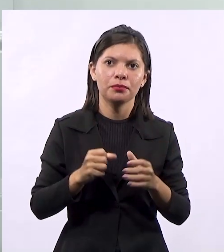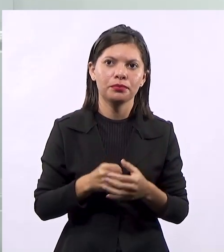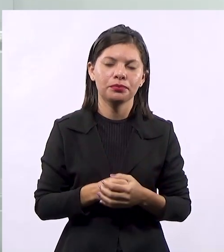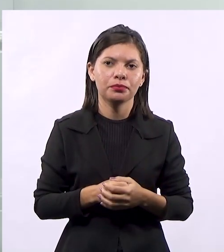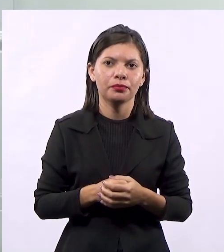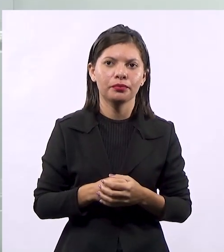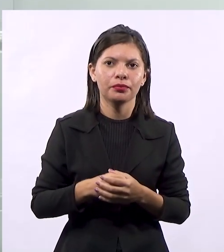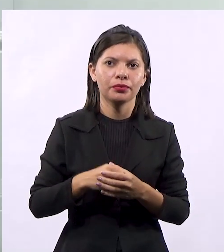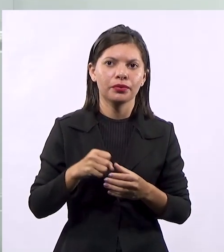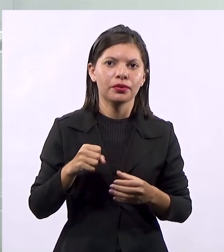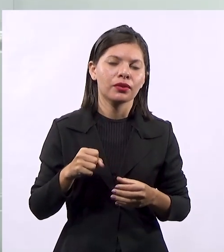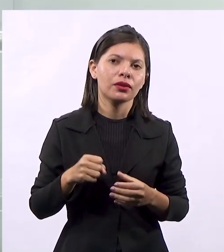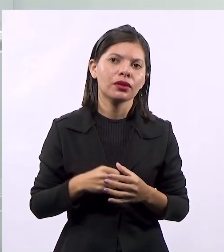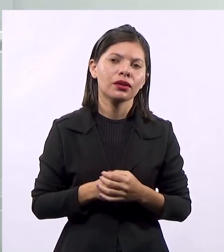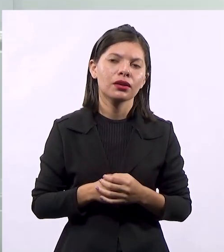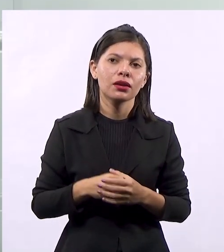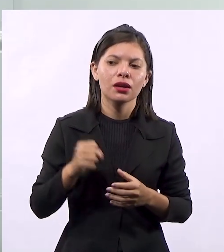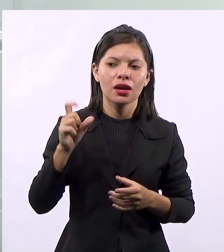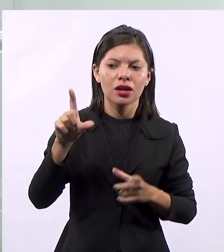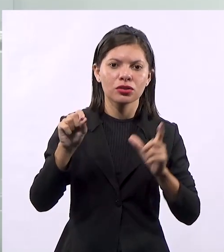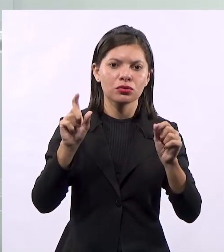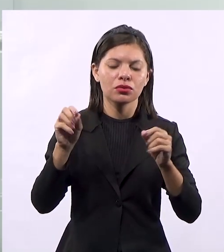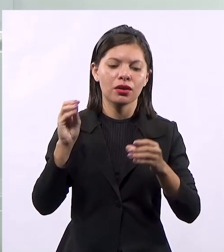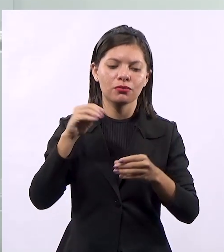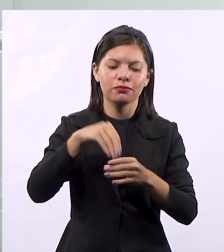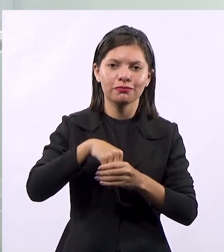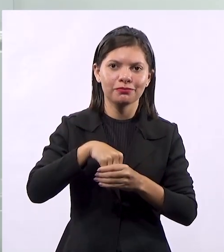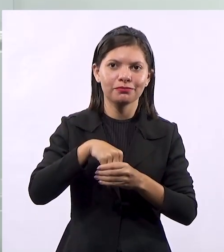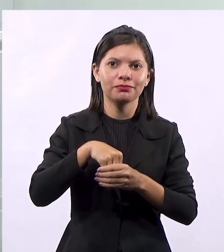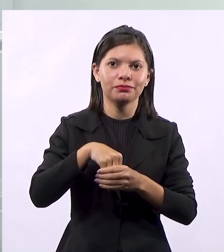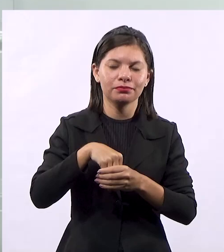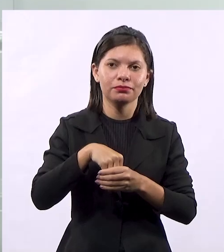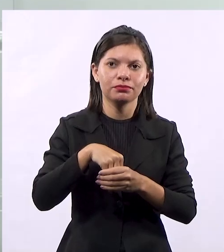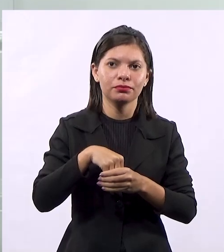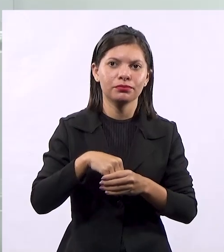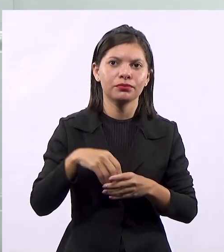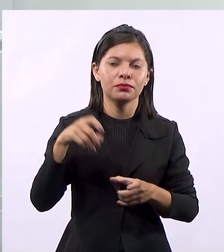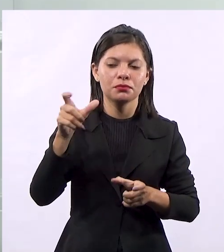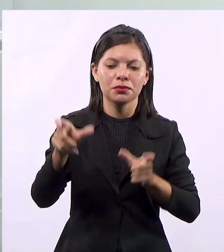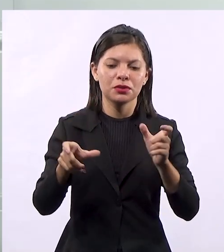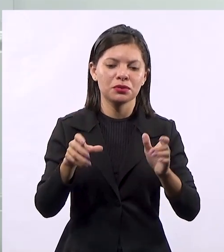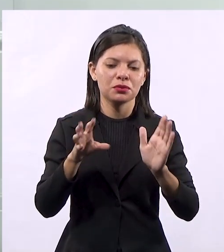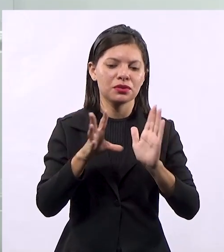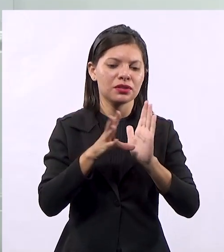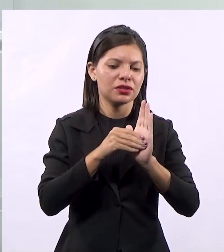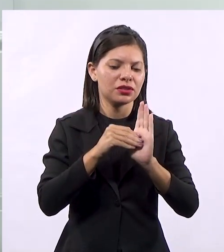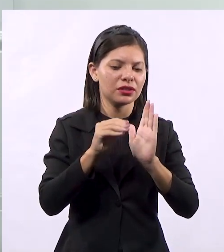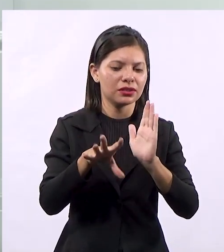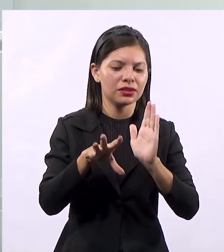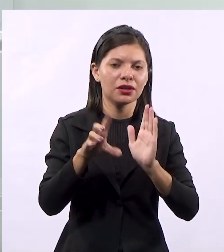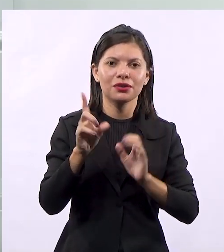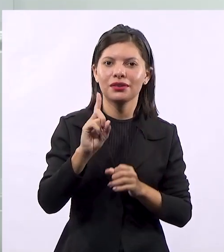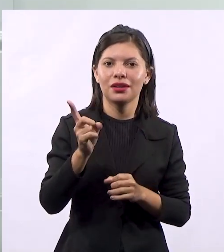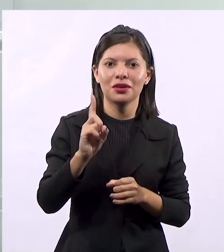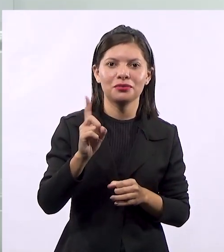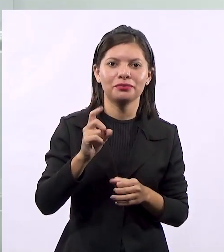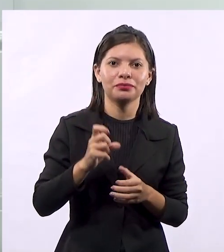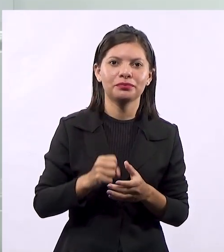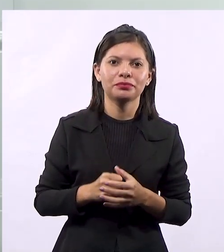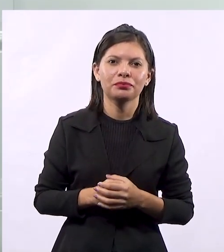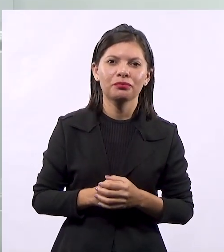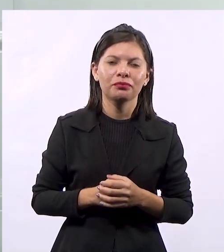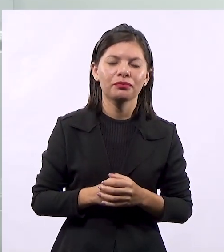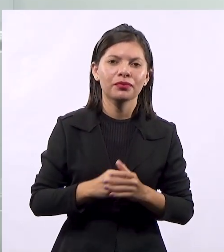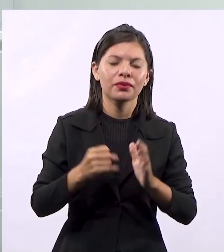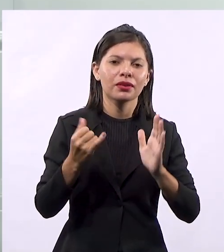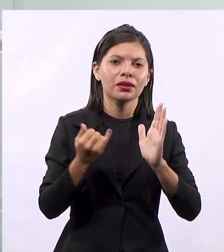ideia ou os preceitos ou os princípios que aquela comunidade escolher. Portanto, é democrático, é voto, é eleição. Tem